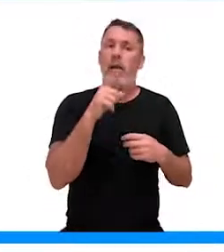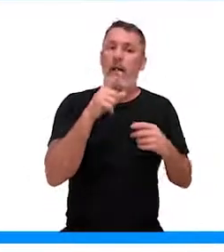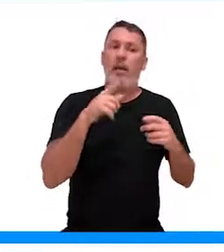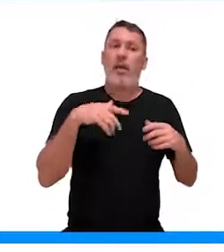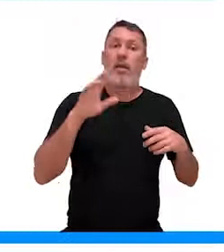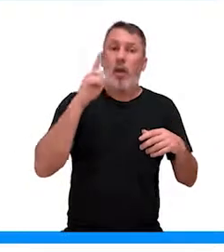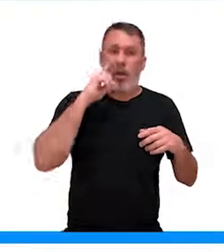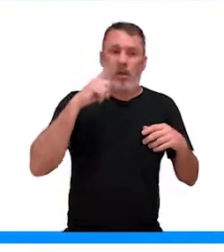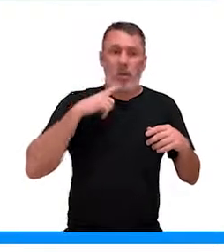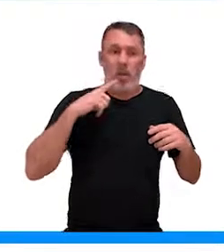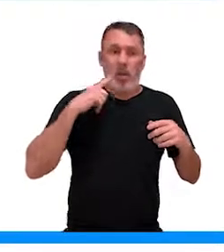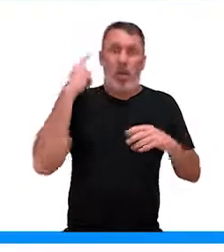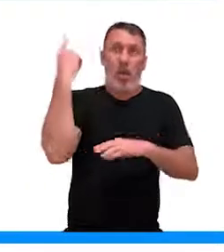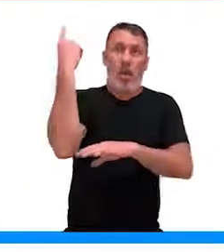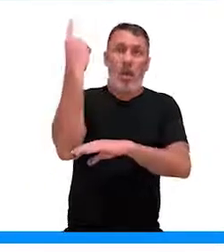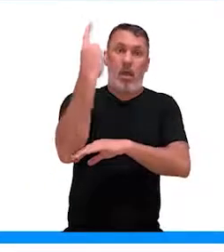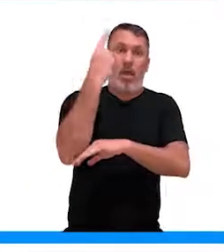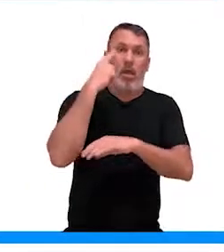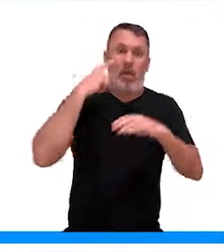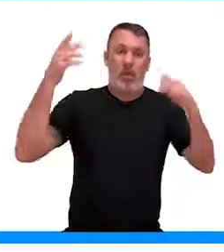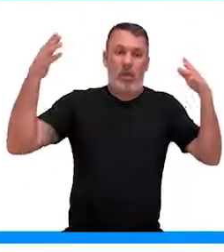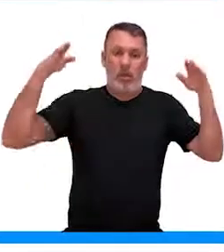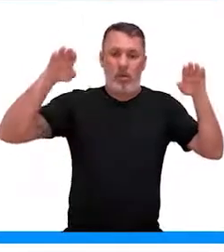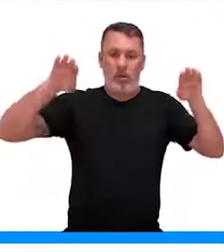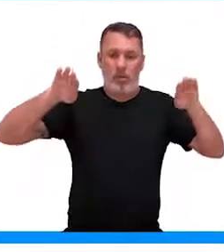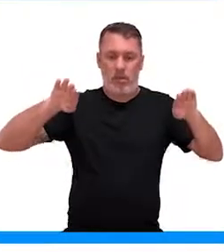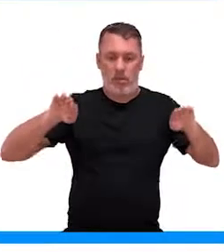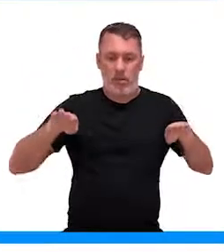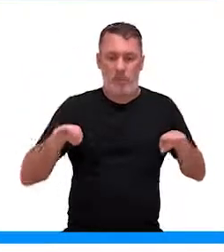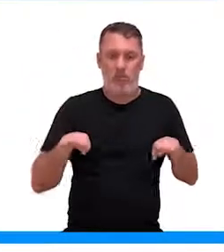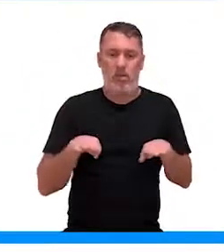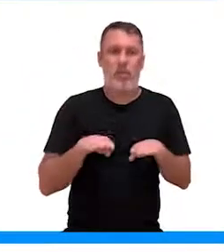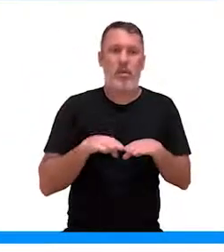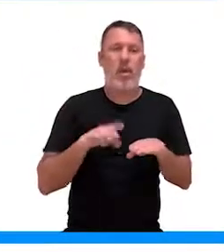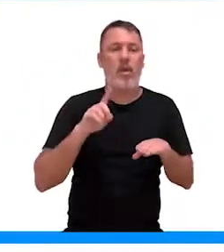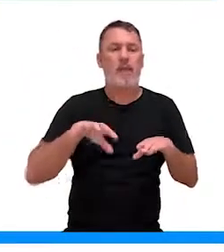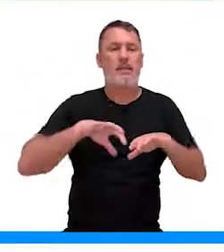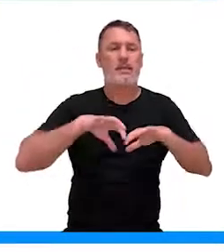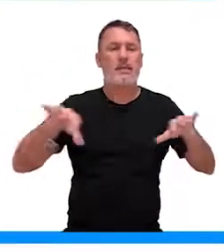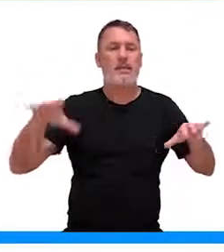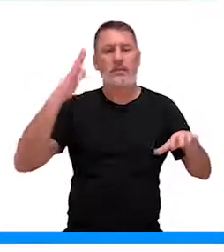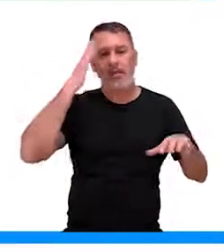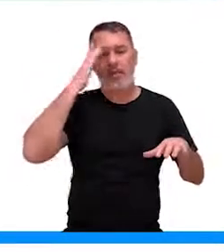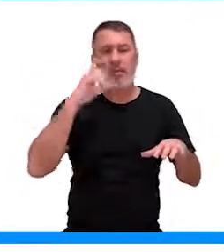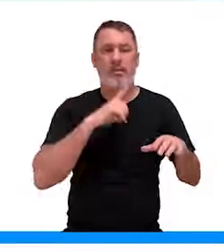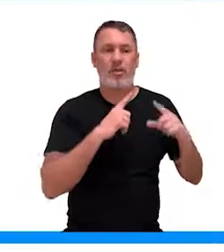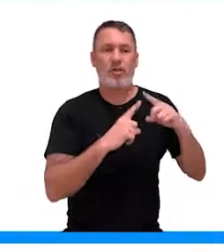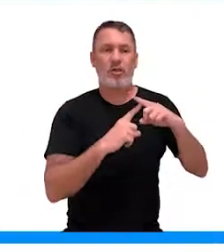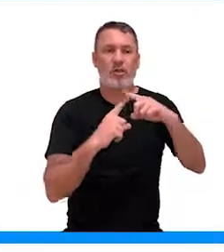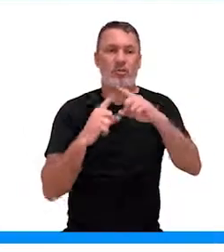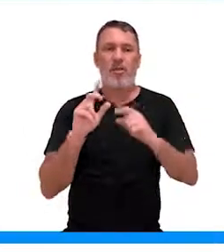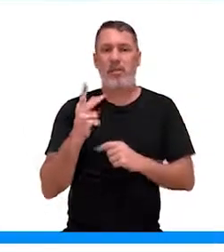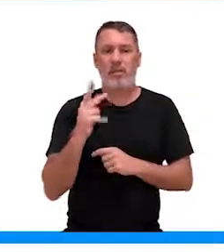maiores altitudes. É justamente essa distinção altimétrica que vai separar as bacias